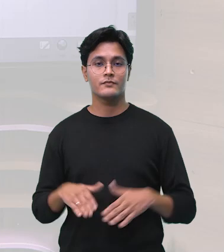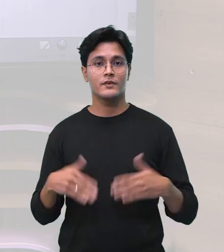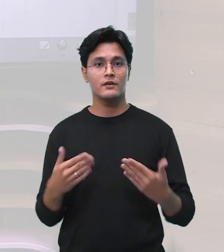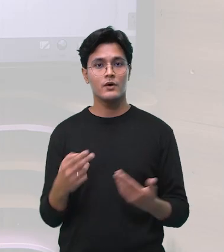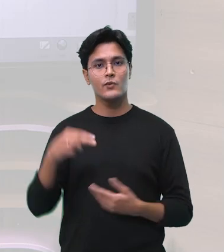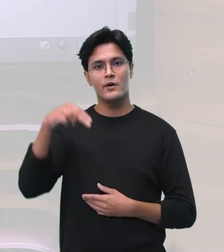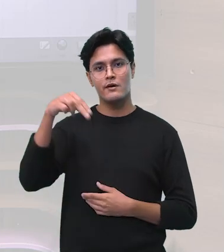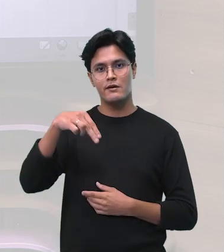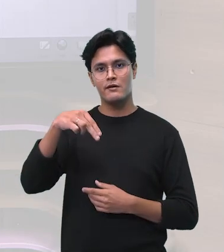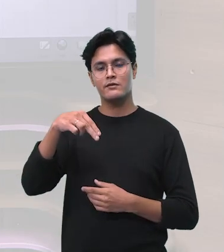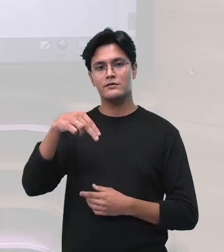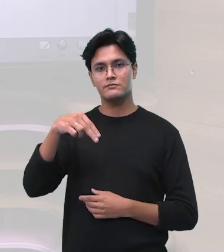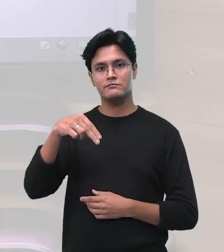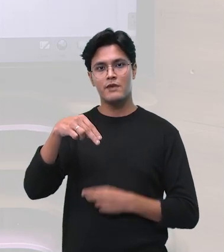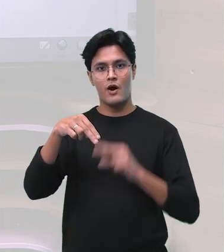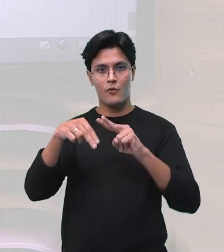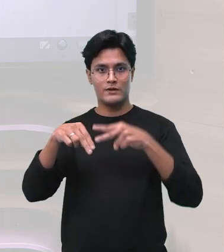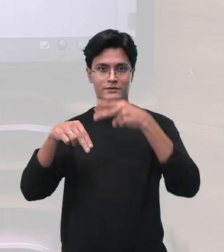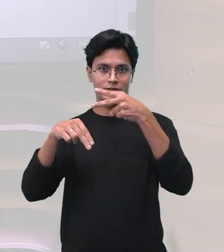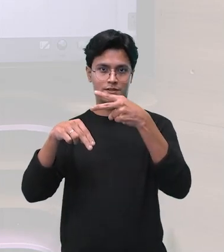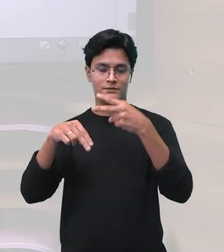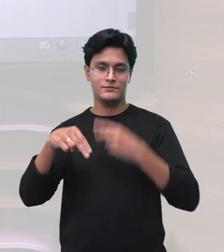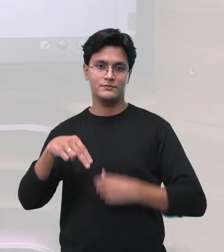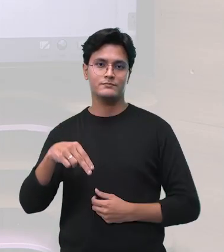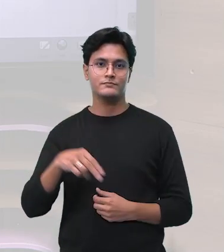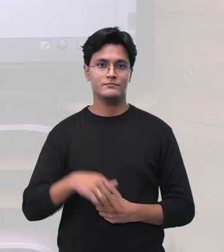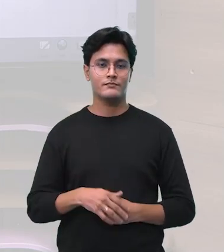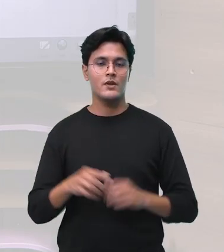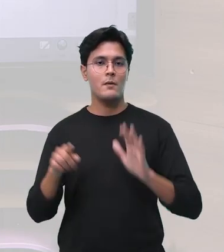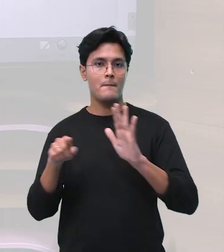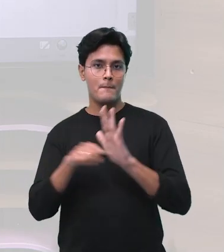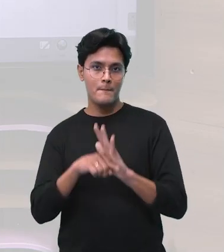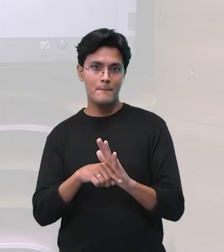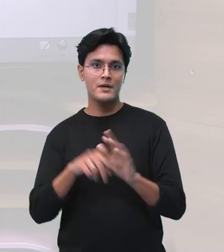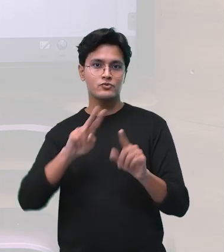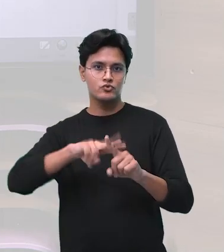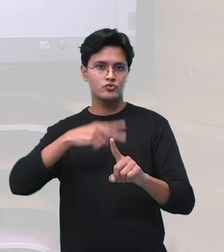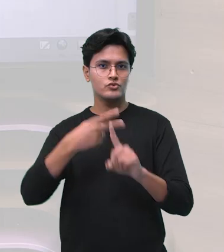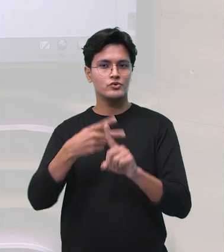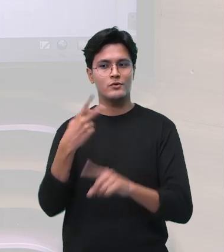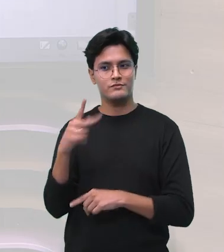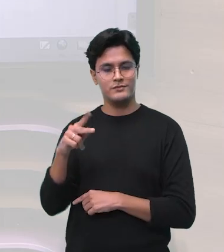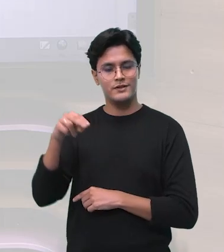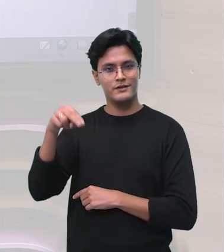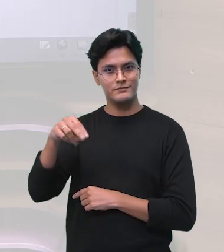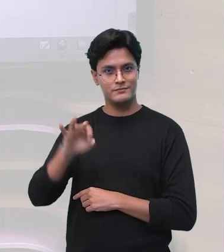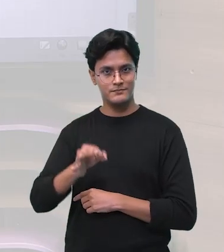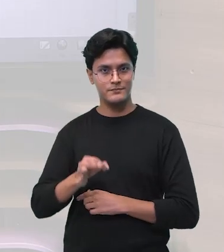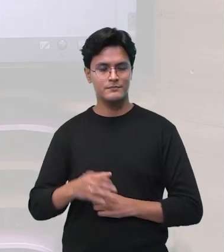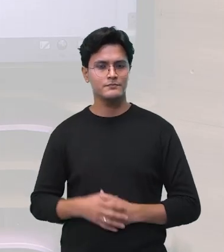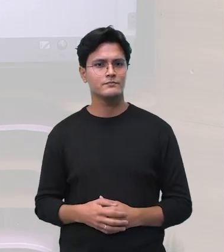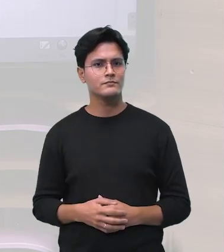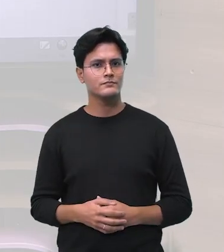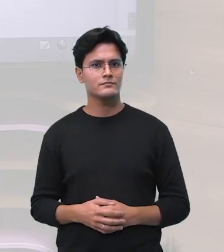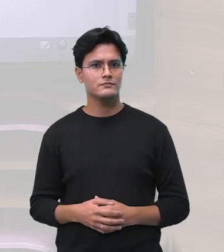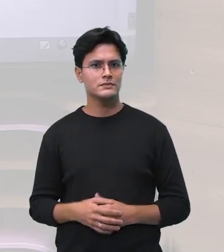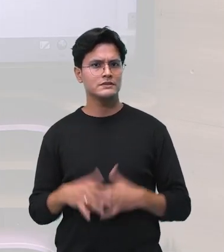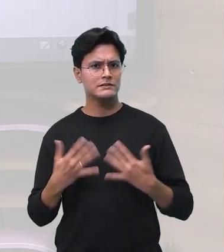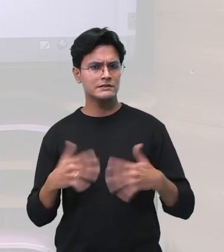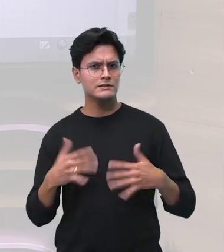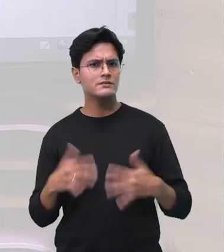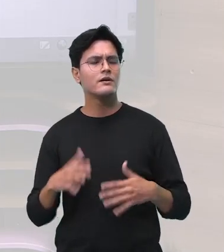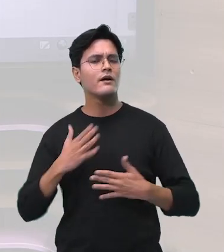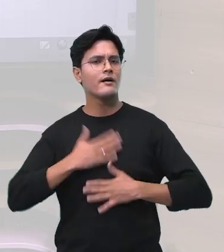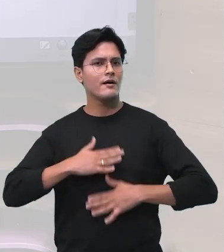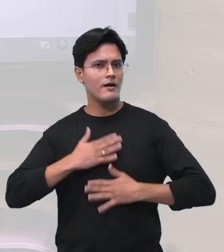ao quadrado, menos o dobro dele mesmo. Eita, professora, tudo isso? Calma, a gente já